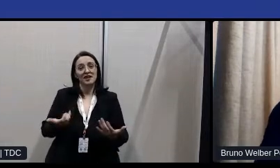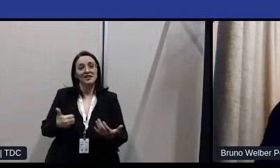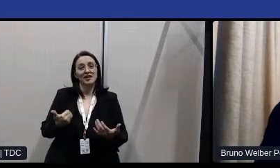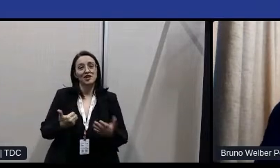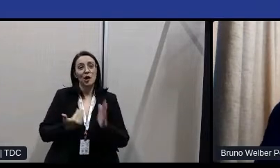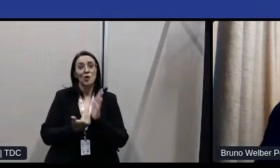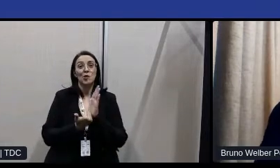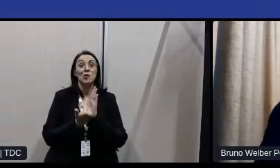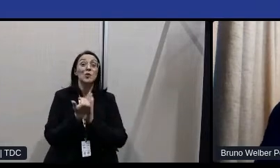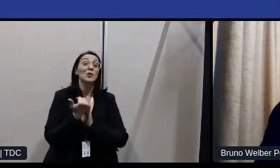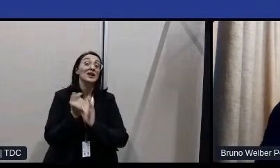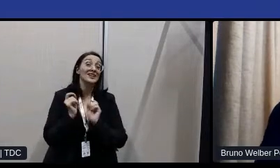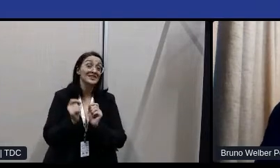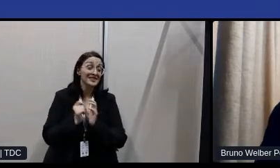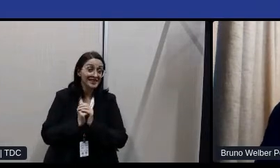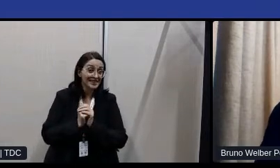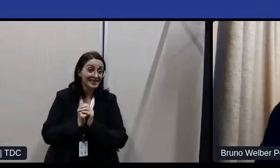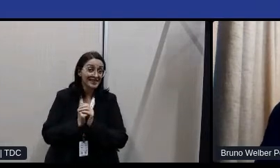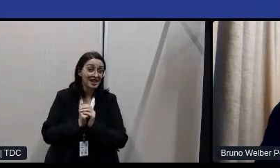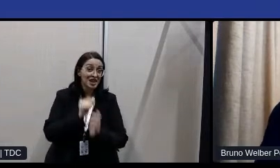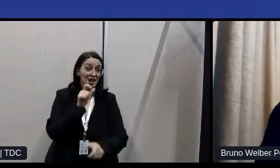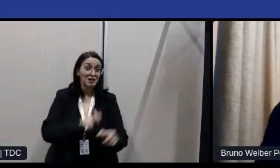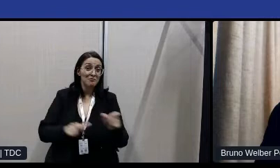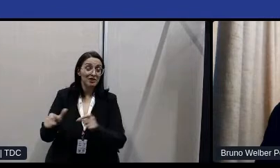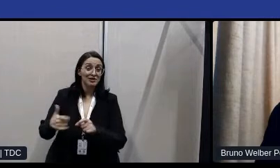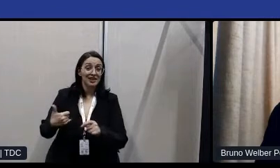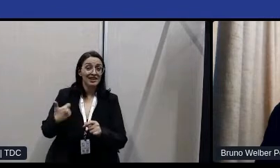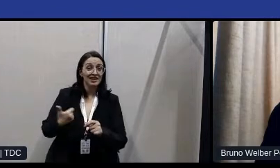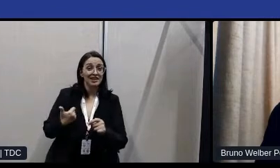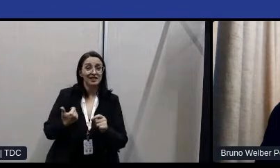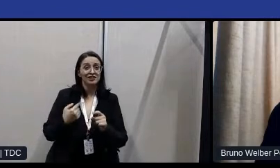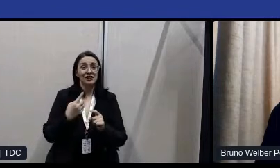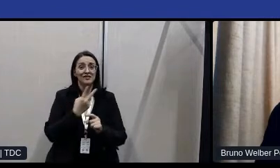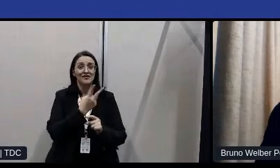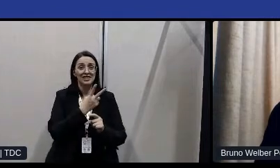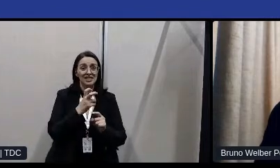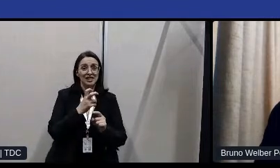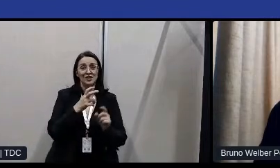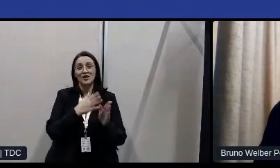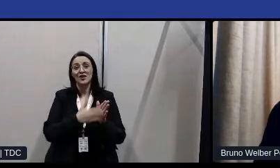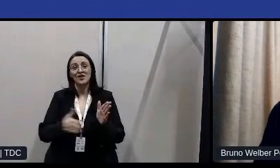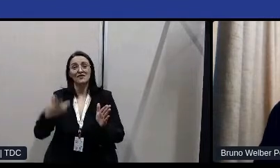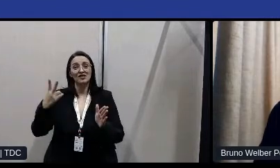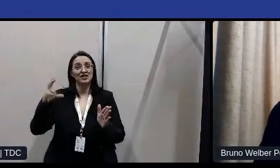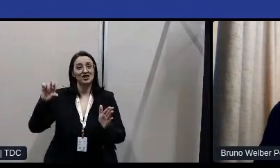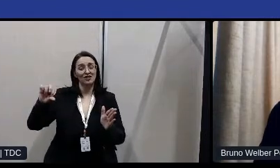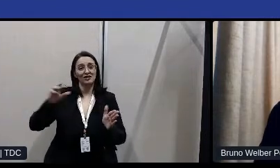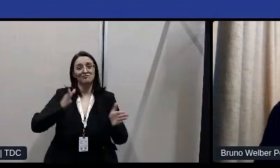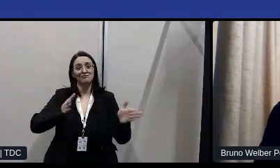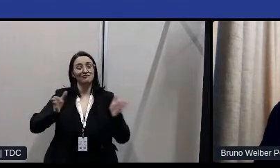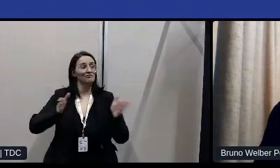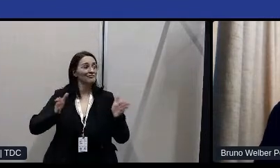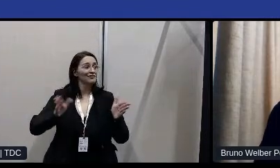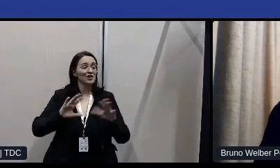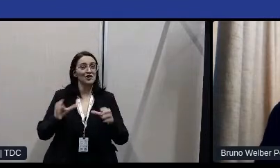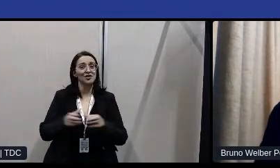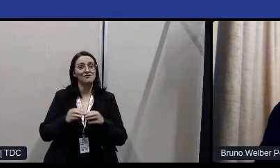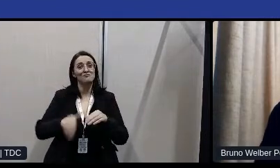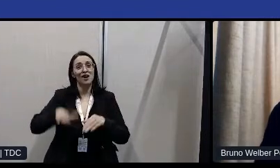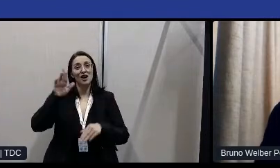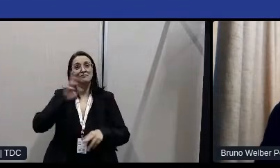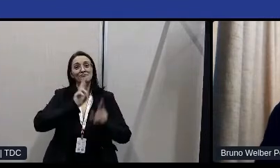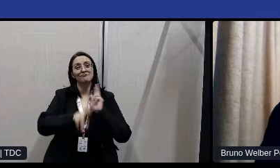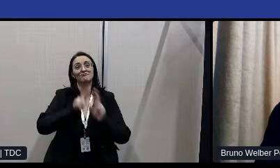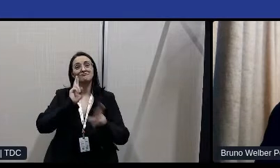aumento das pessoas que têm uma faixa etária de 25 a 29 anos. que foi o maior grupo respondente